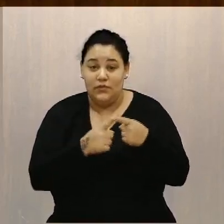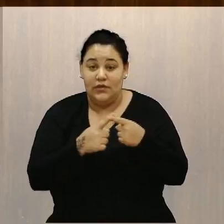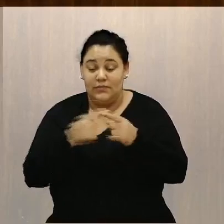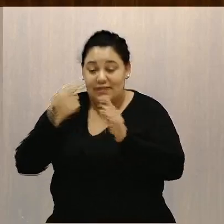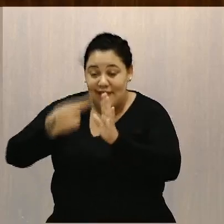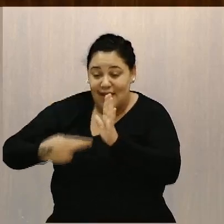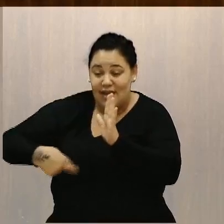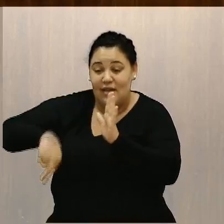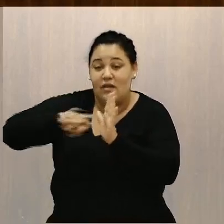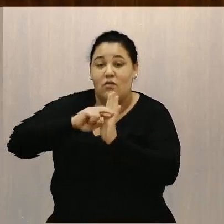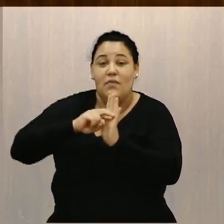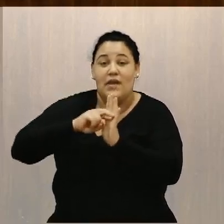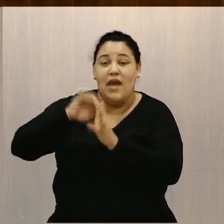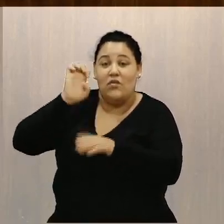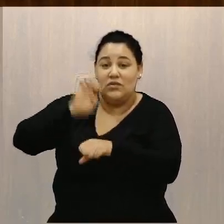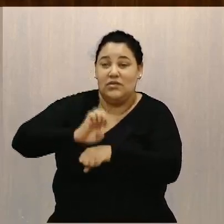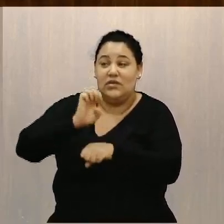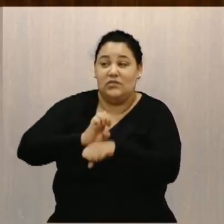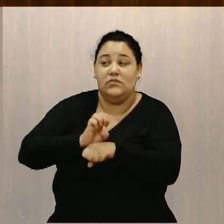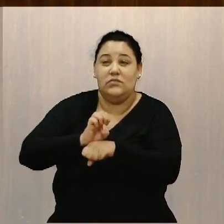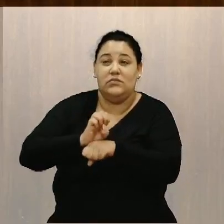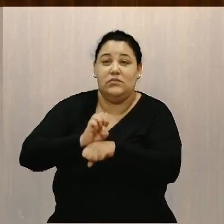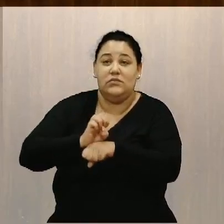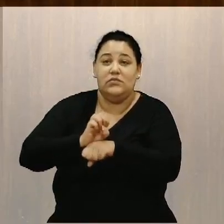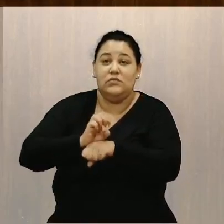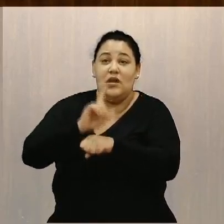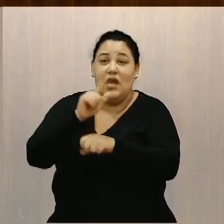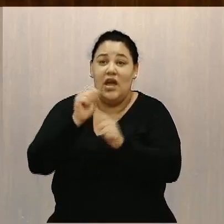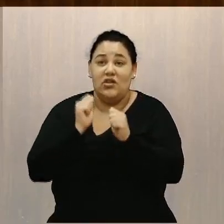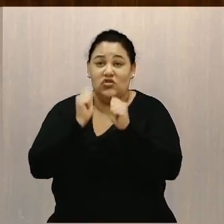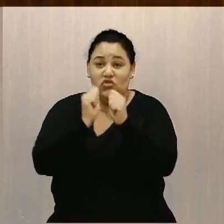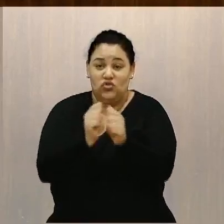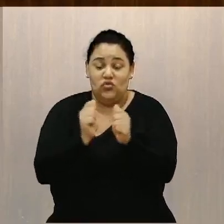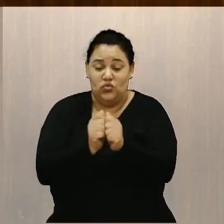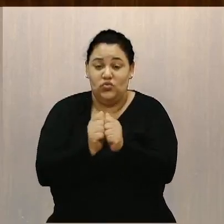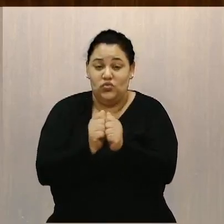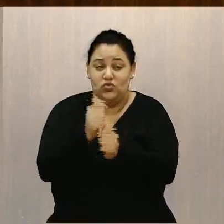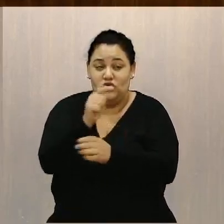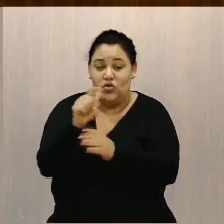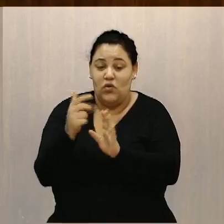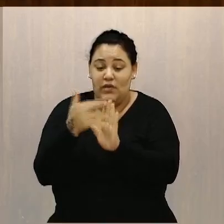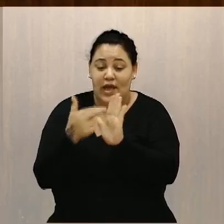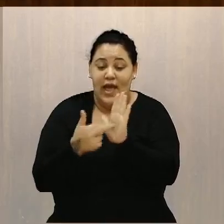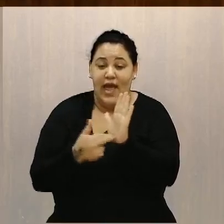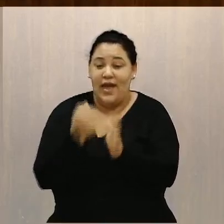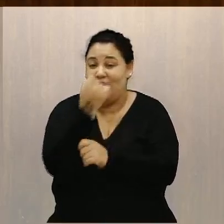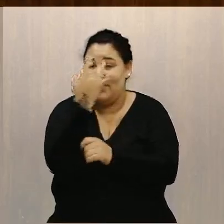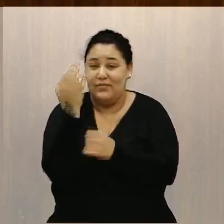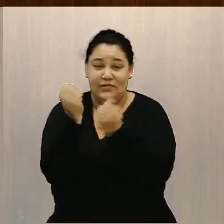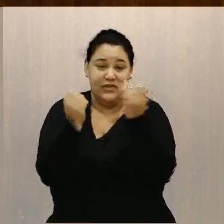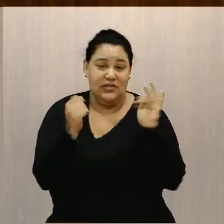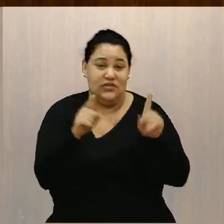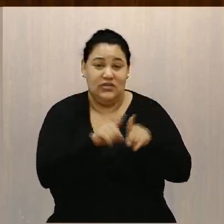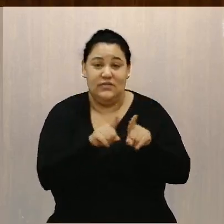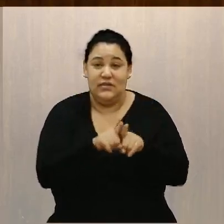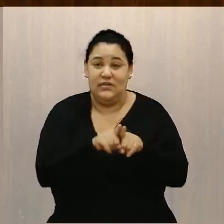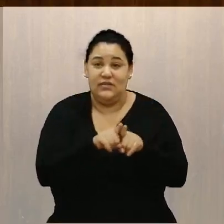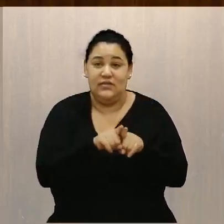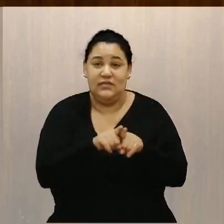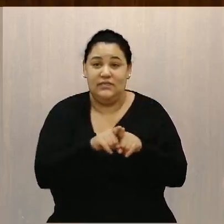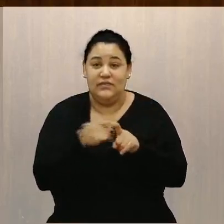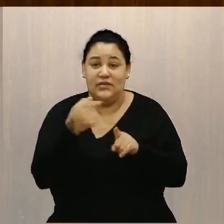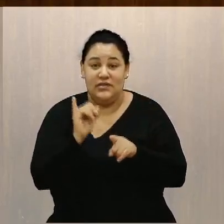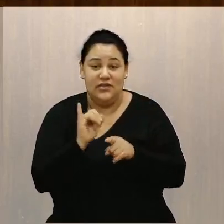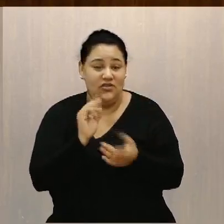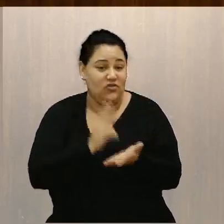reconstruir o Estado é através de outros parâmetros ambientais. Se nós ficarmos na mesma que nós